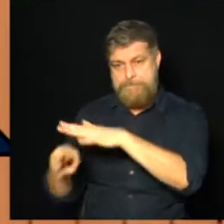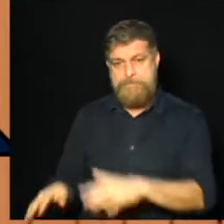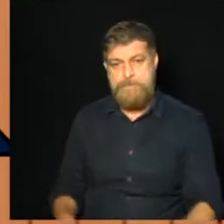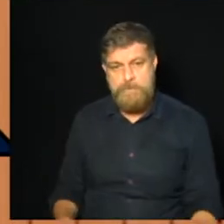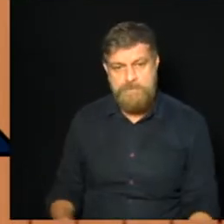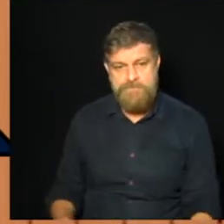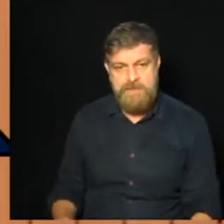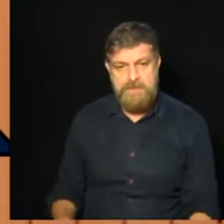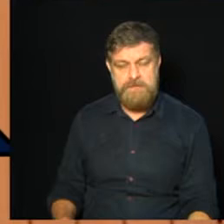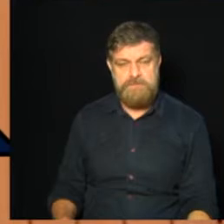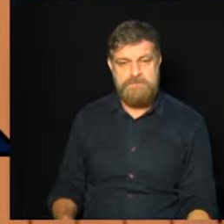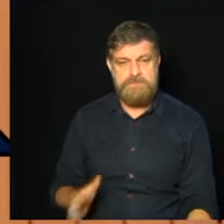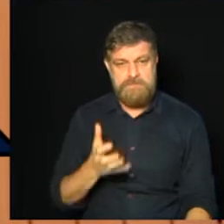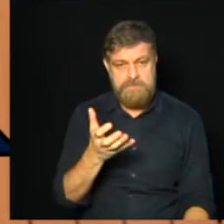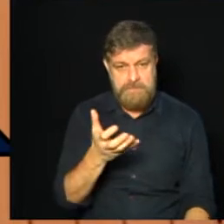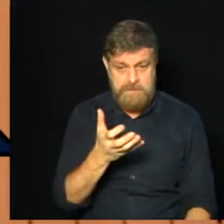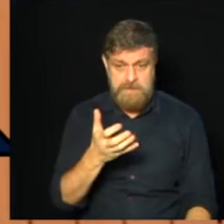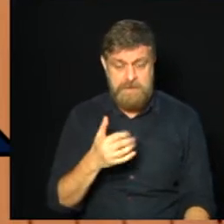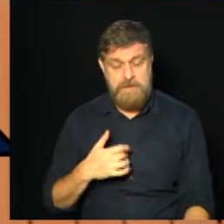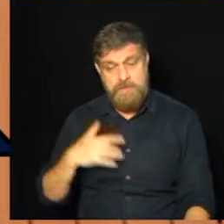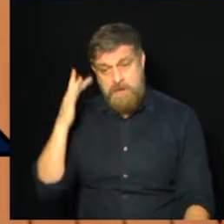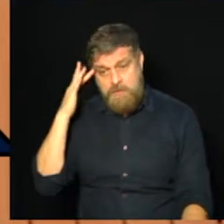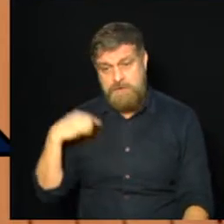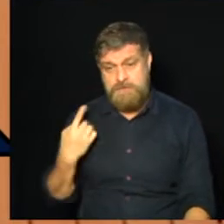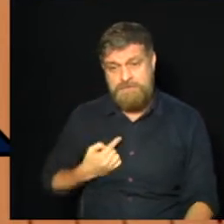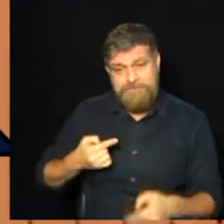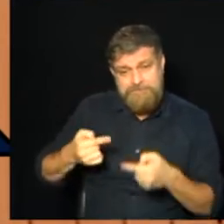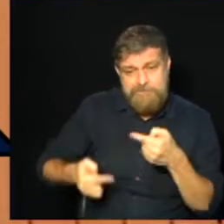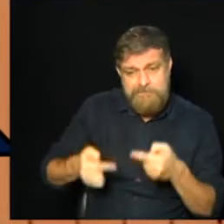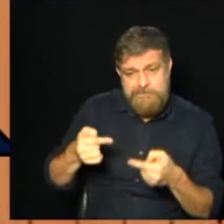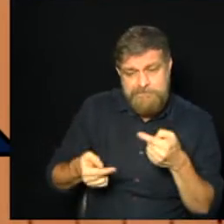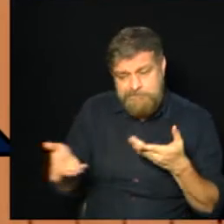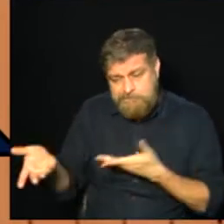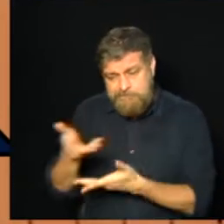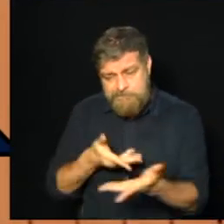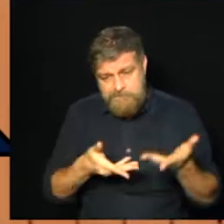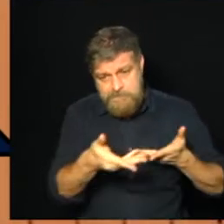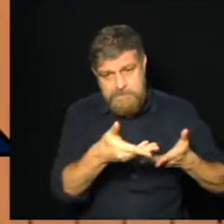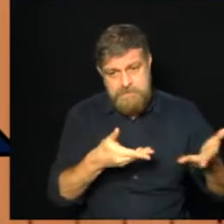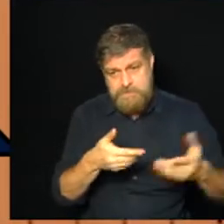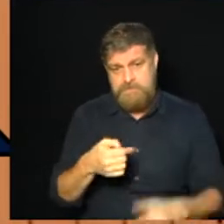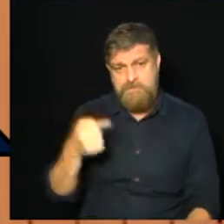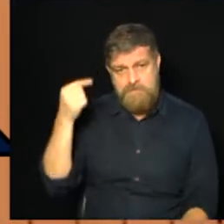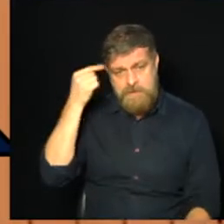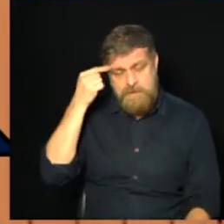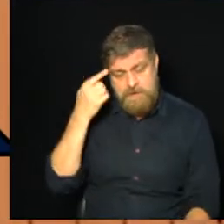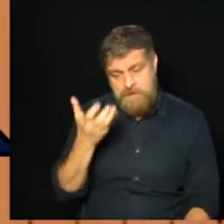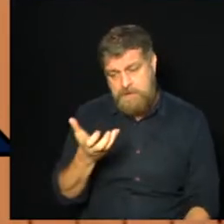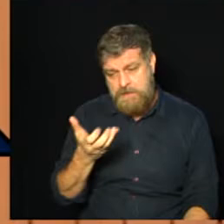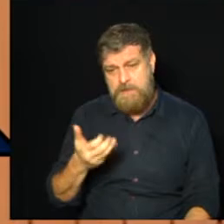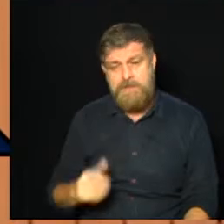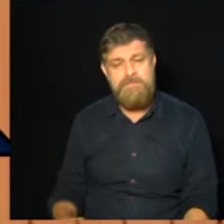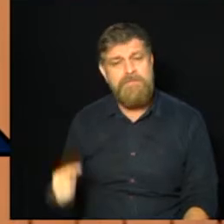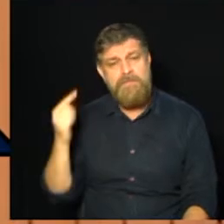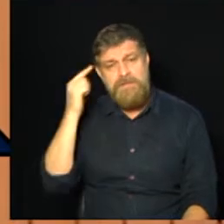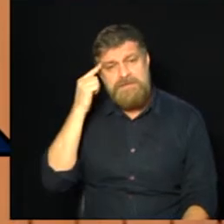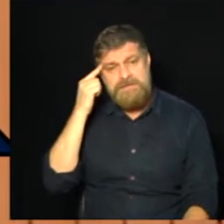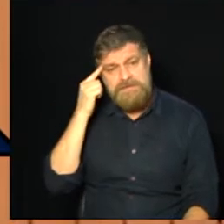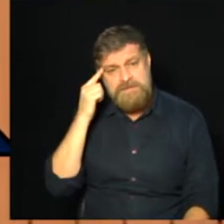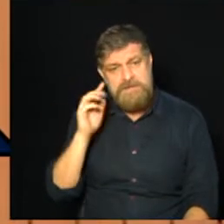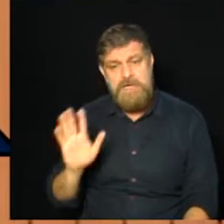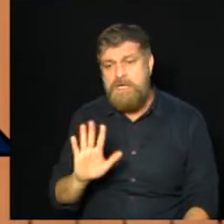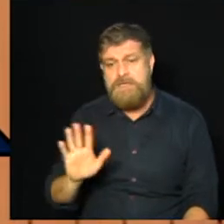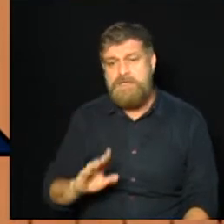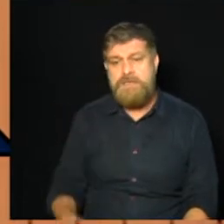terceirizado. Então, eu acho que a gente pode discutir isso, e eu quero partir desse ponto. Quero partir do ponto de que não é uma